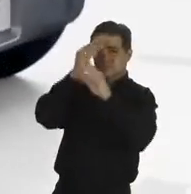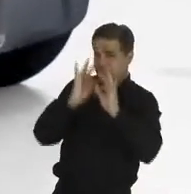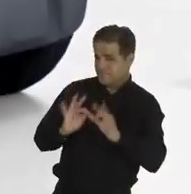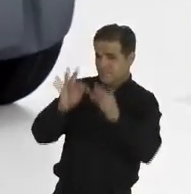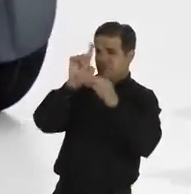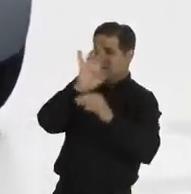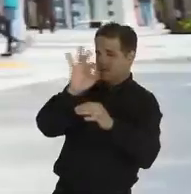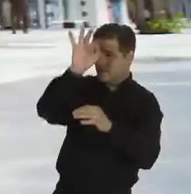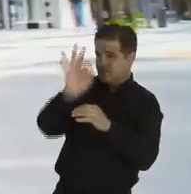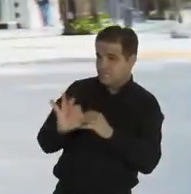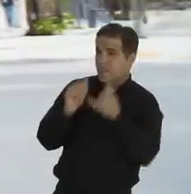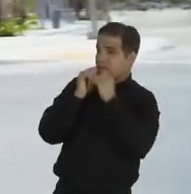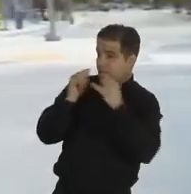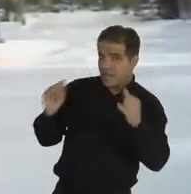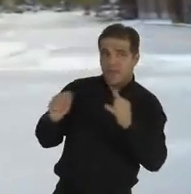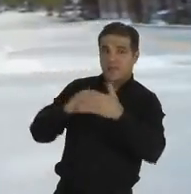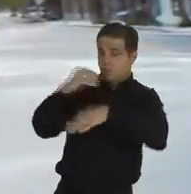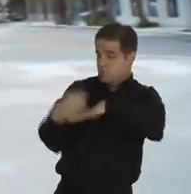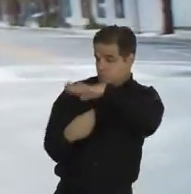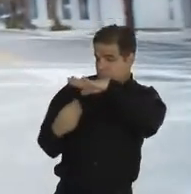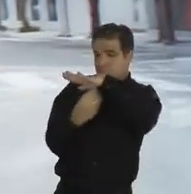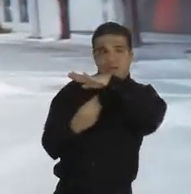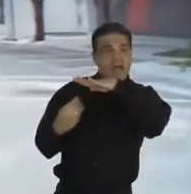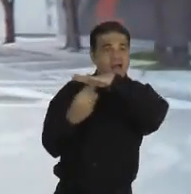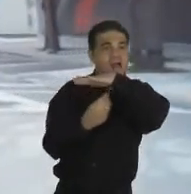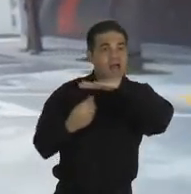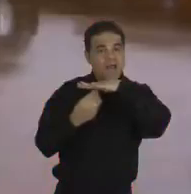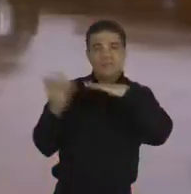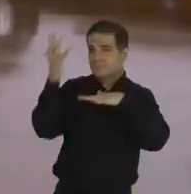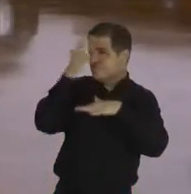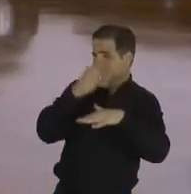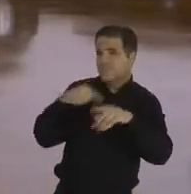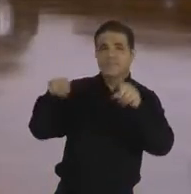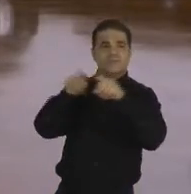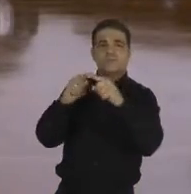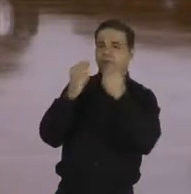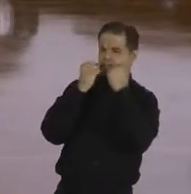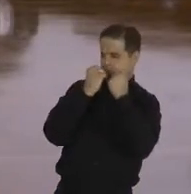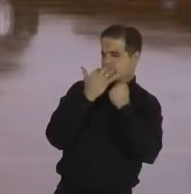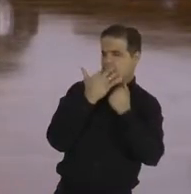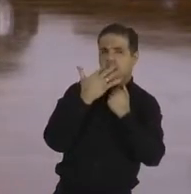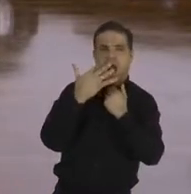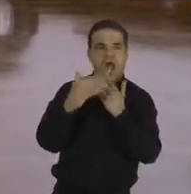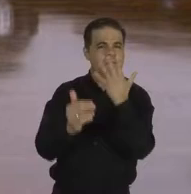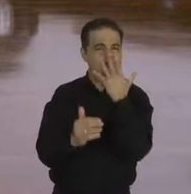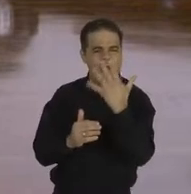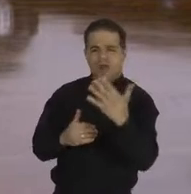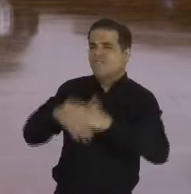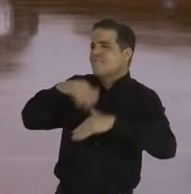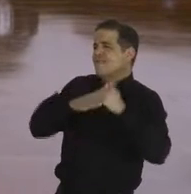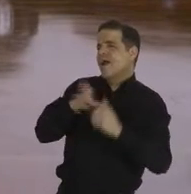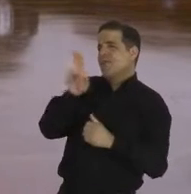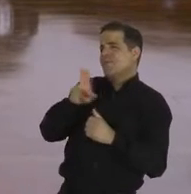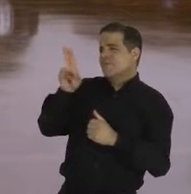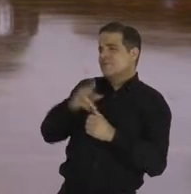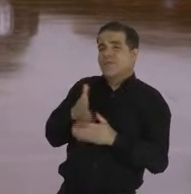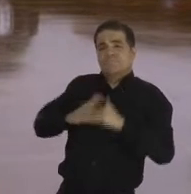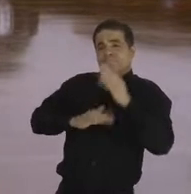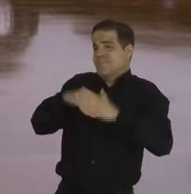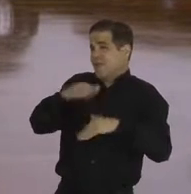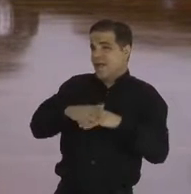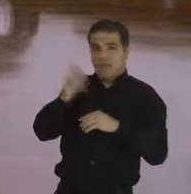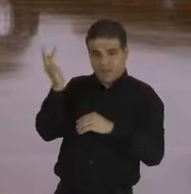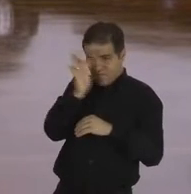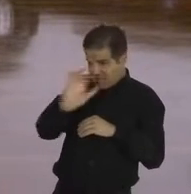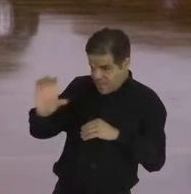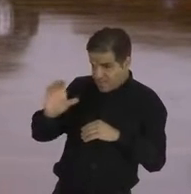100% elétrica o Arrojado e colorido é fácil de usar estão prático que na França por exemplo